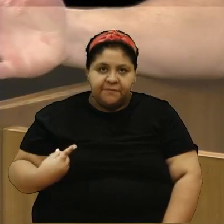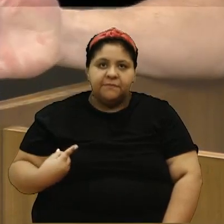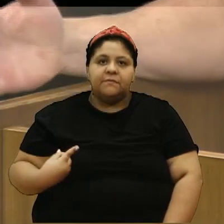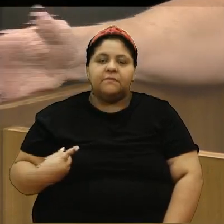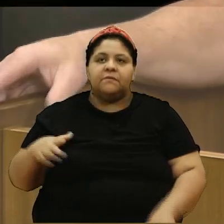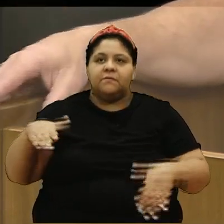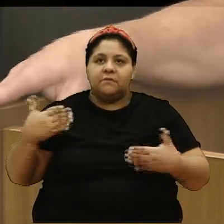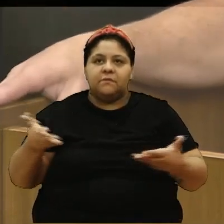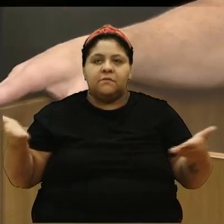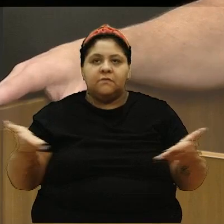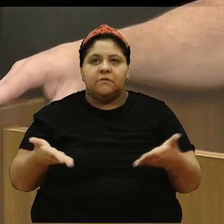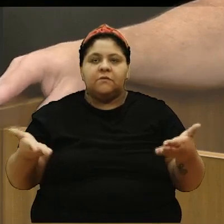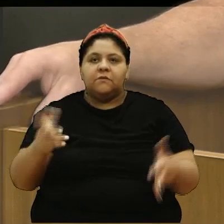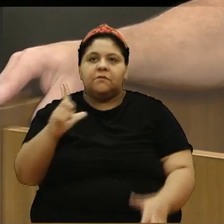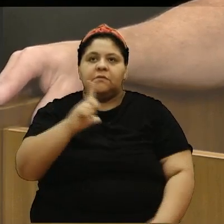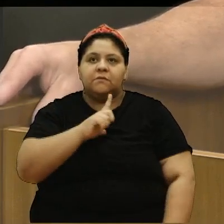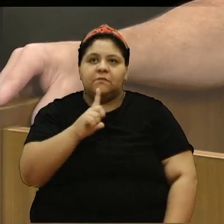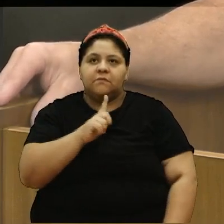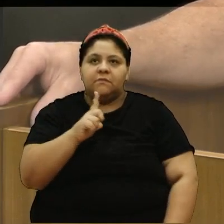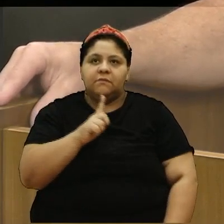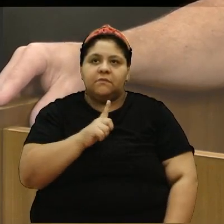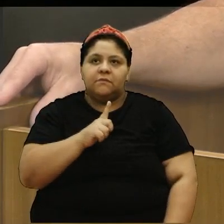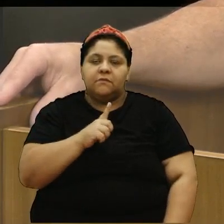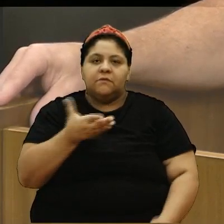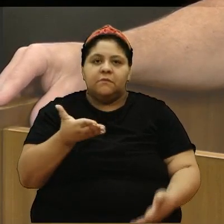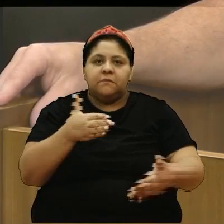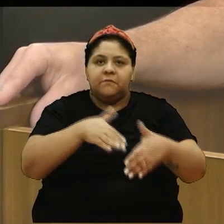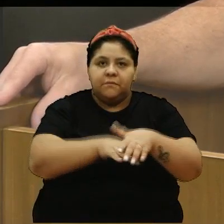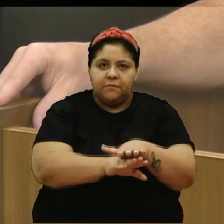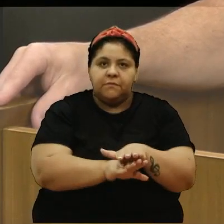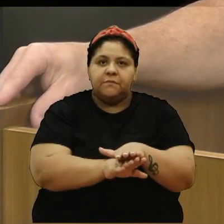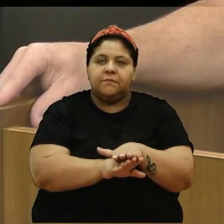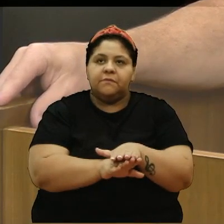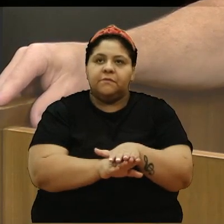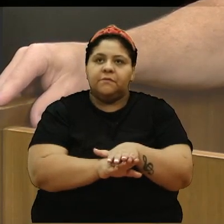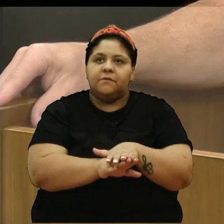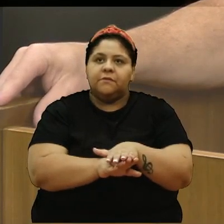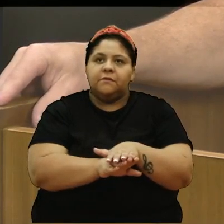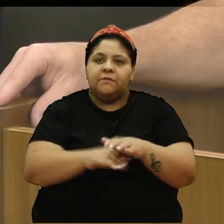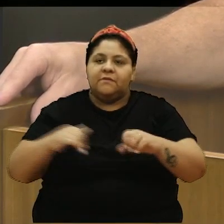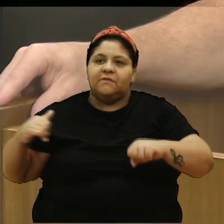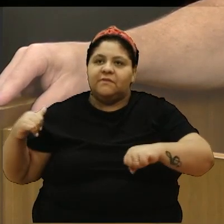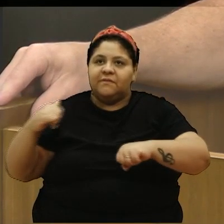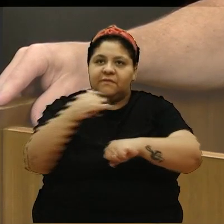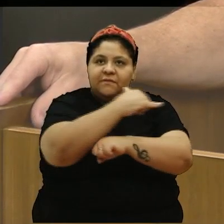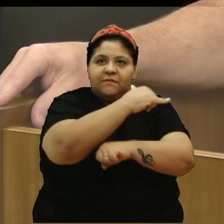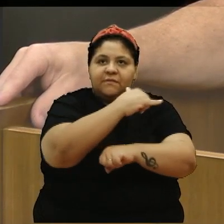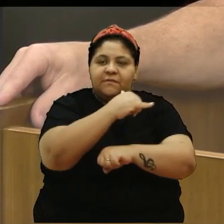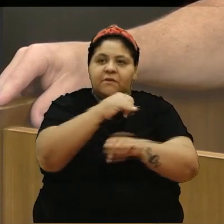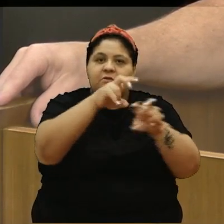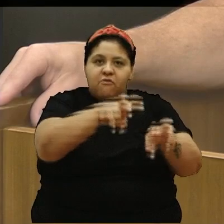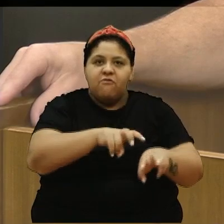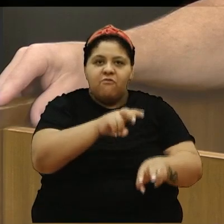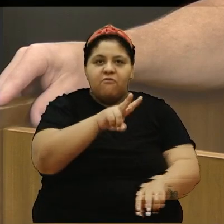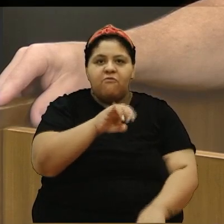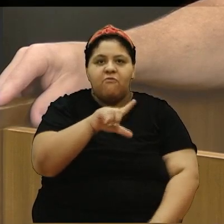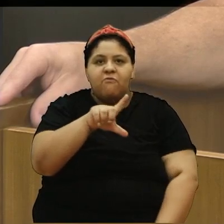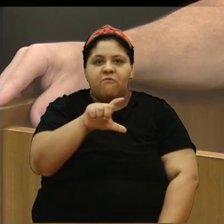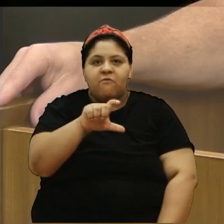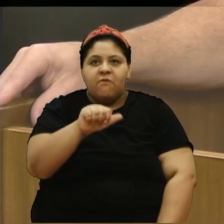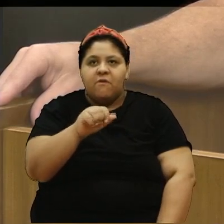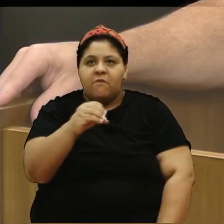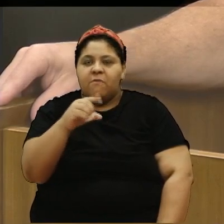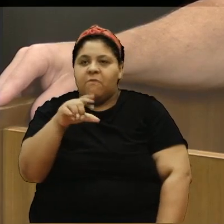então agora a gente tem, com a inclusão do aeroporto de Vila Oliva no PAC, a gente tem